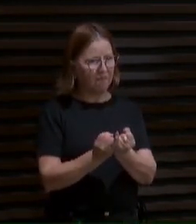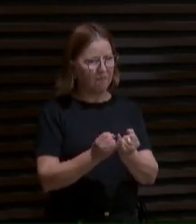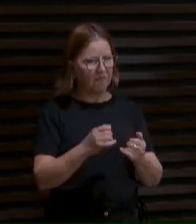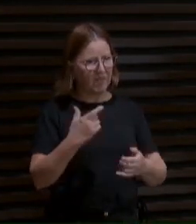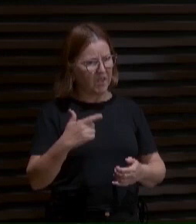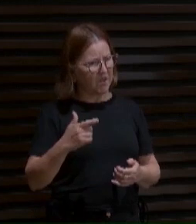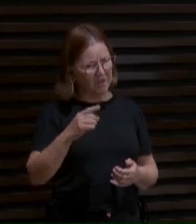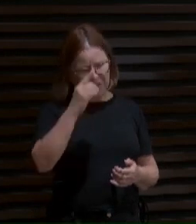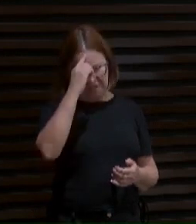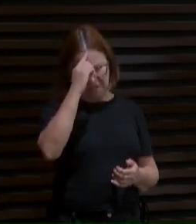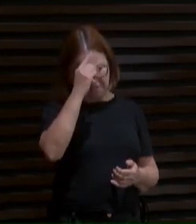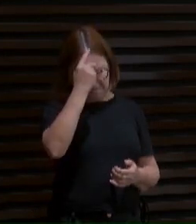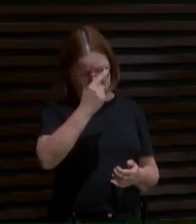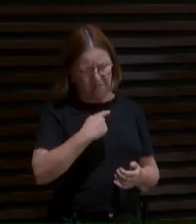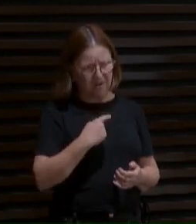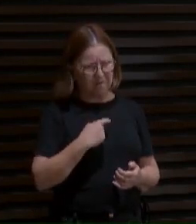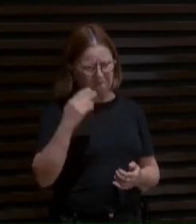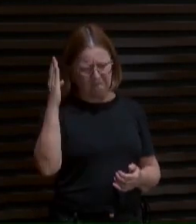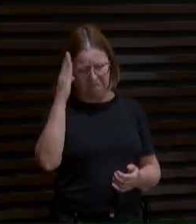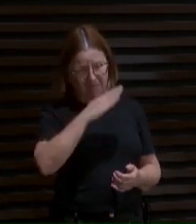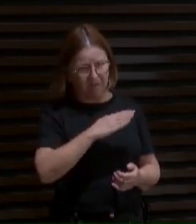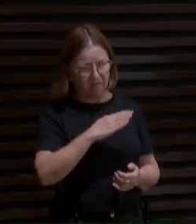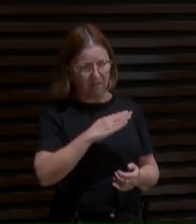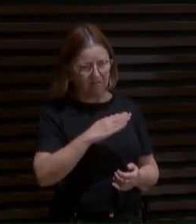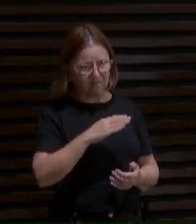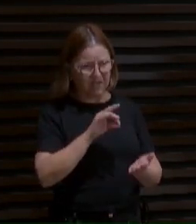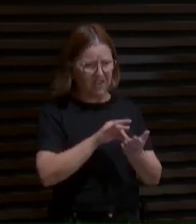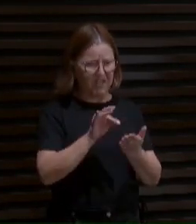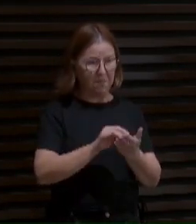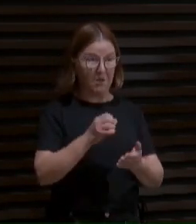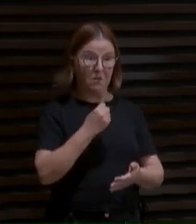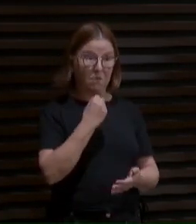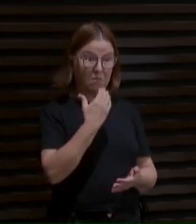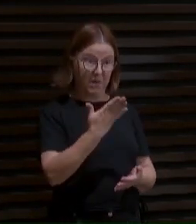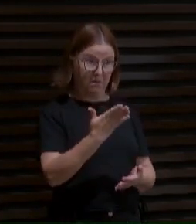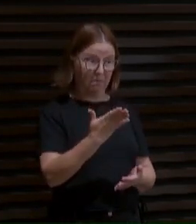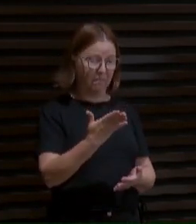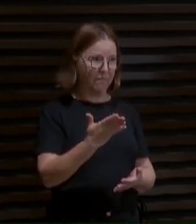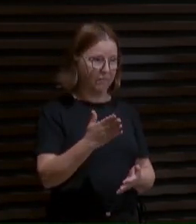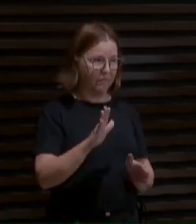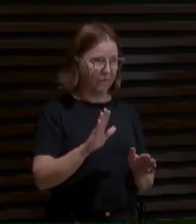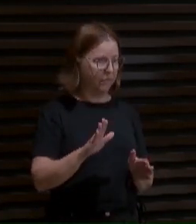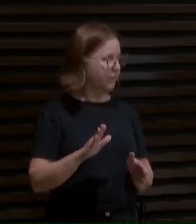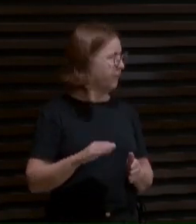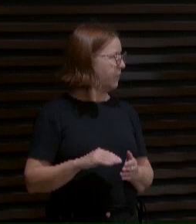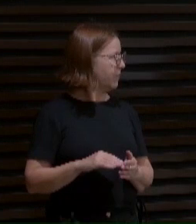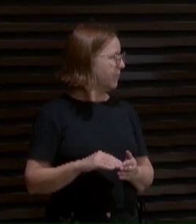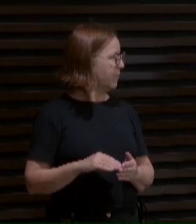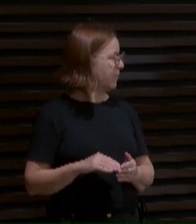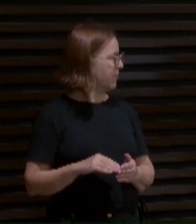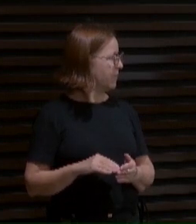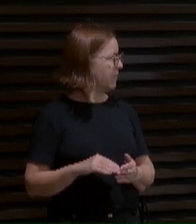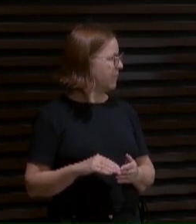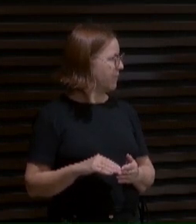de si, cruéis, inimigos do bem. Olha essa palavra aqui, traidores.